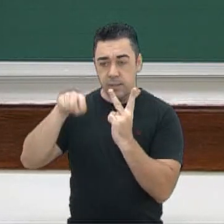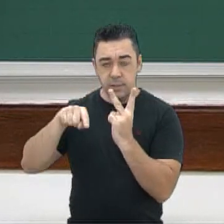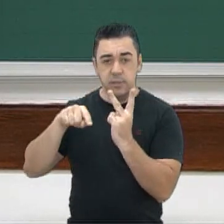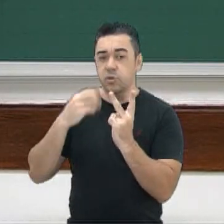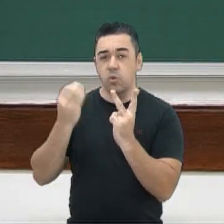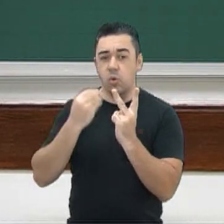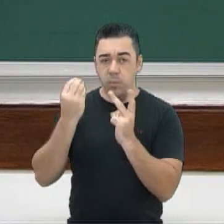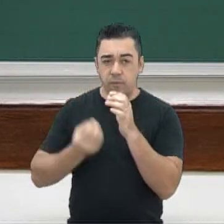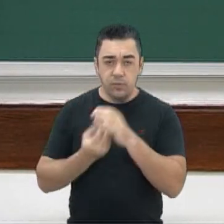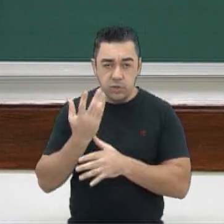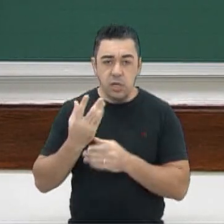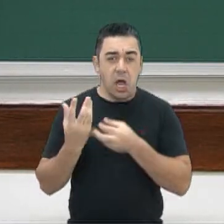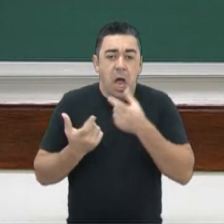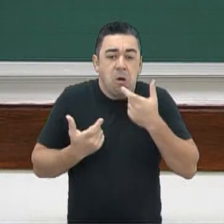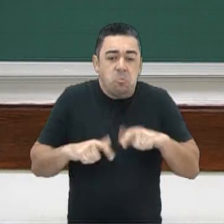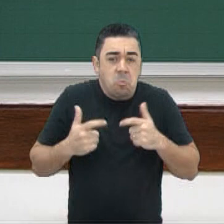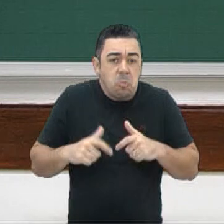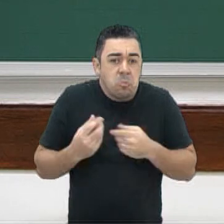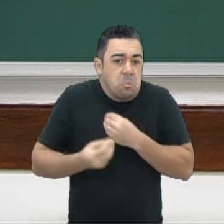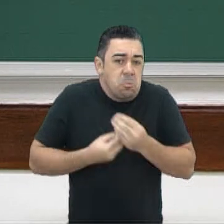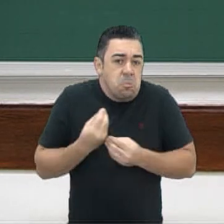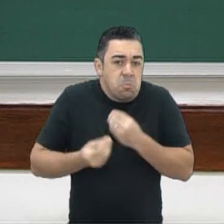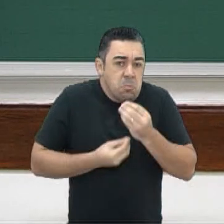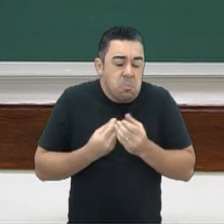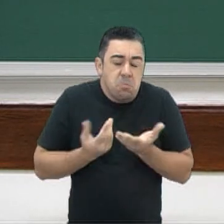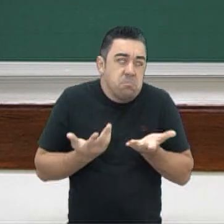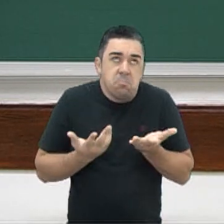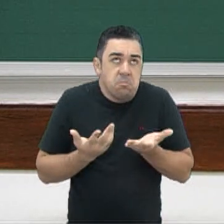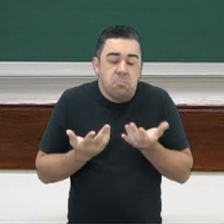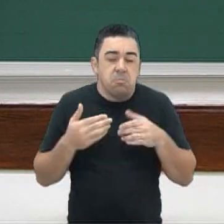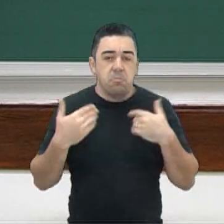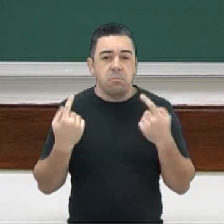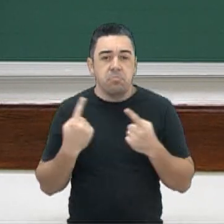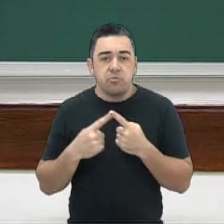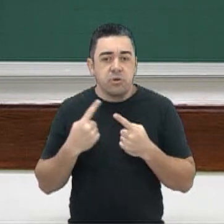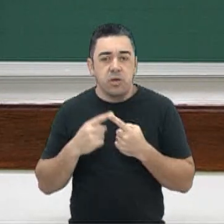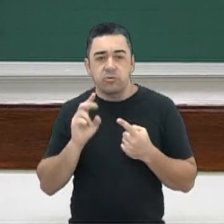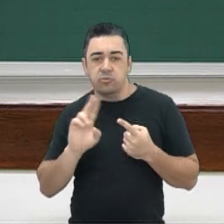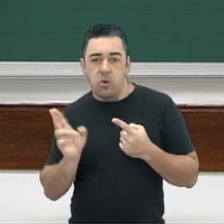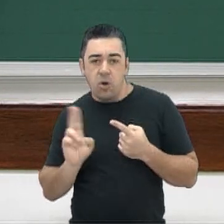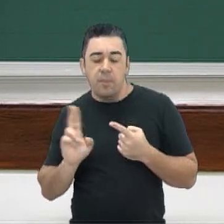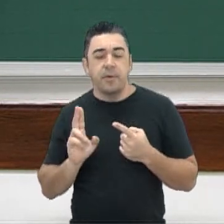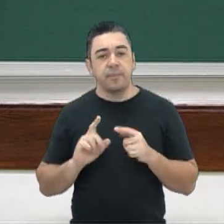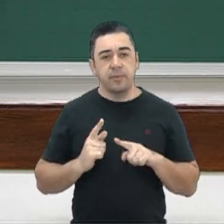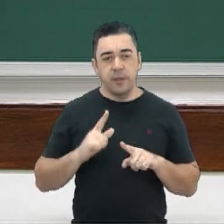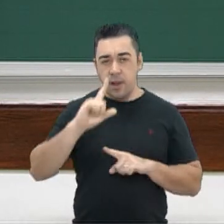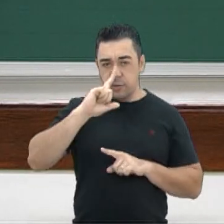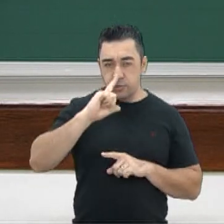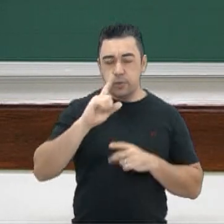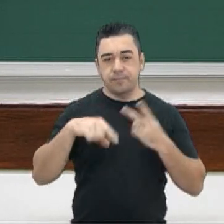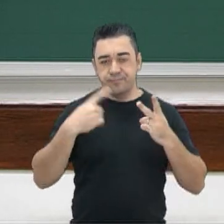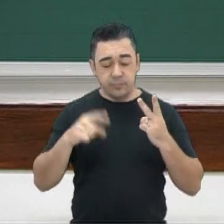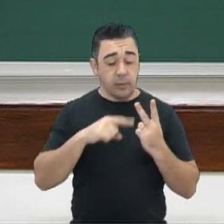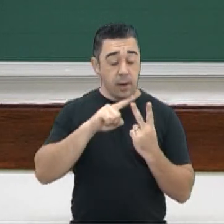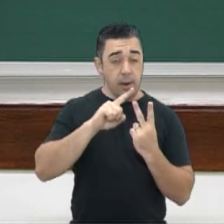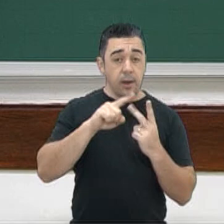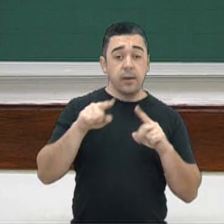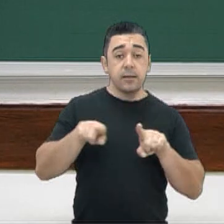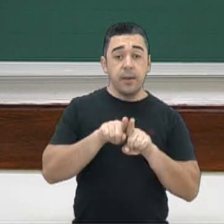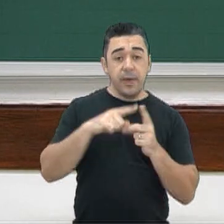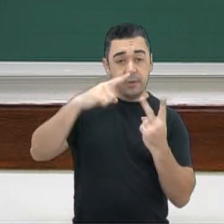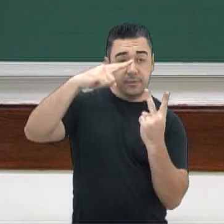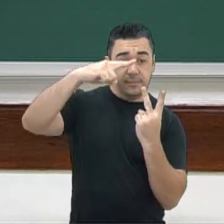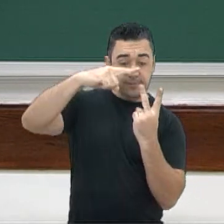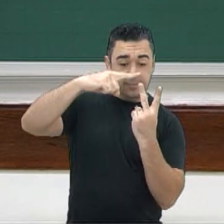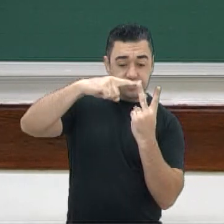que funciona, da onde veio, qual é da onde espera-se que tenha surgido. O símbolo raiz quadrada também a